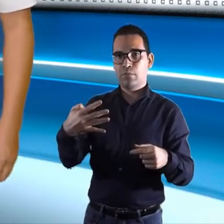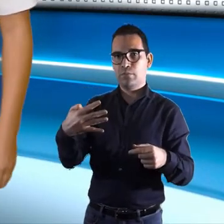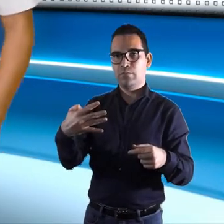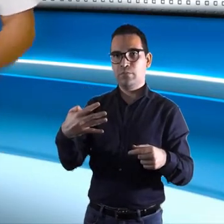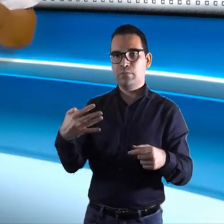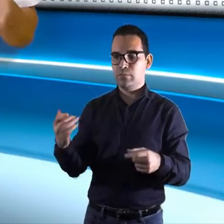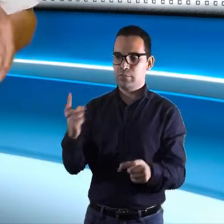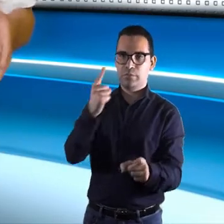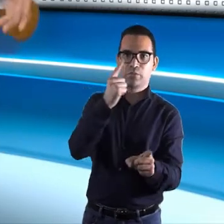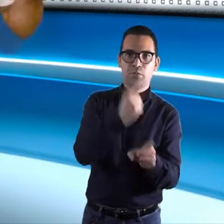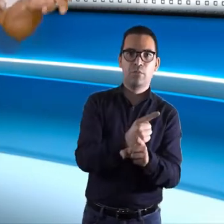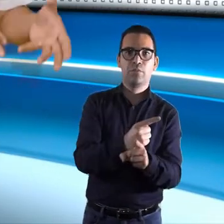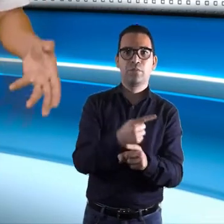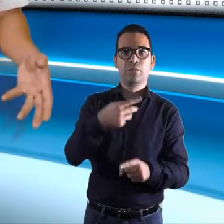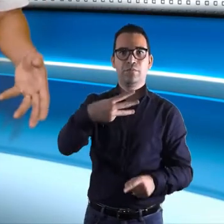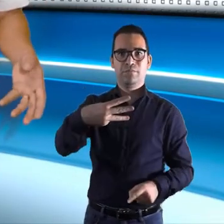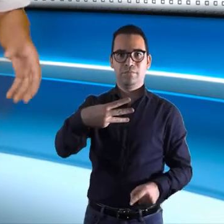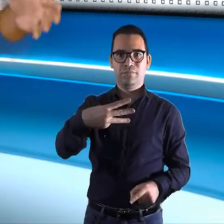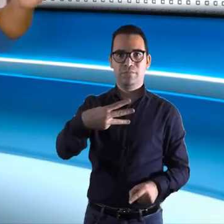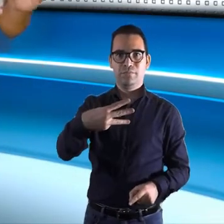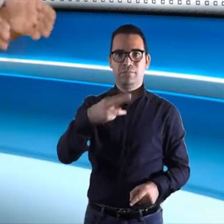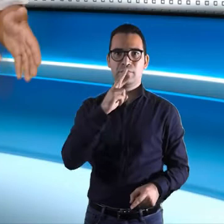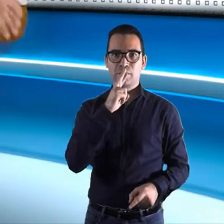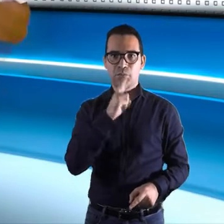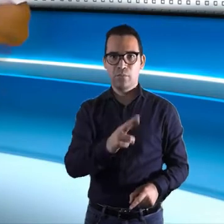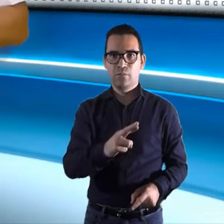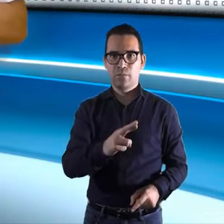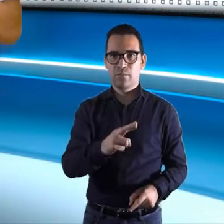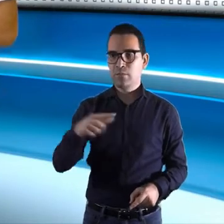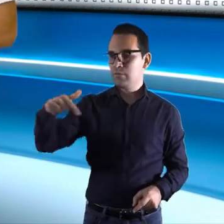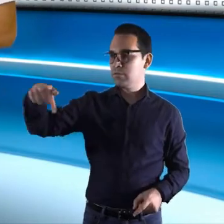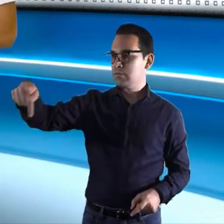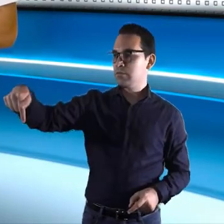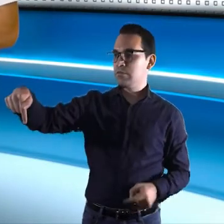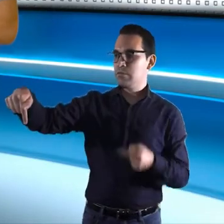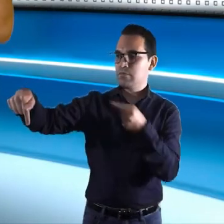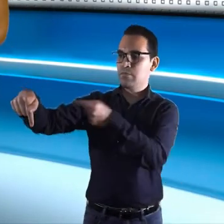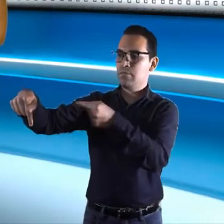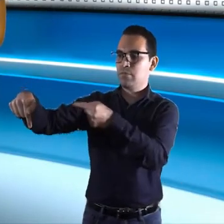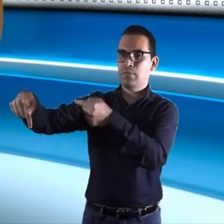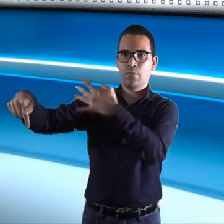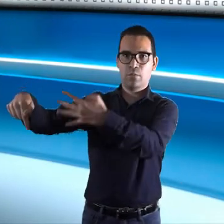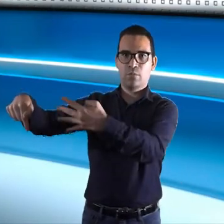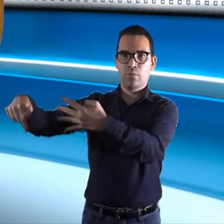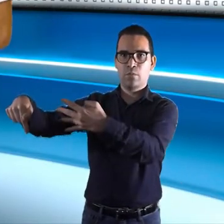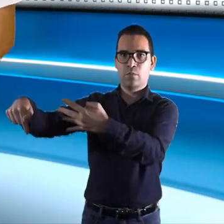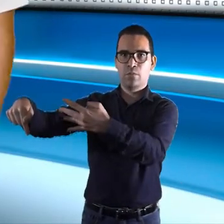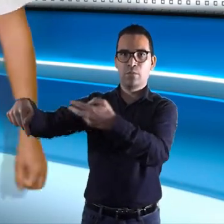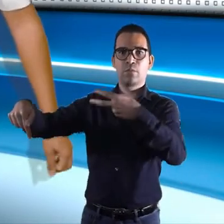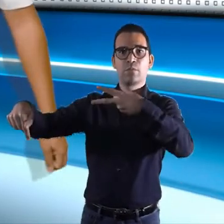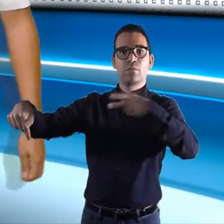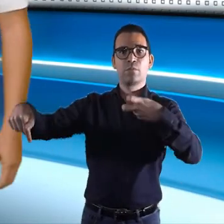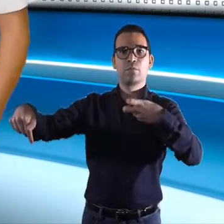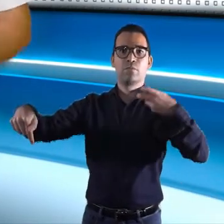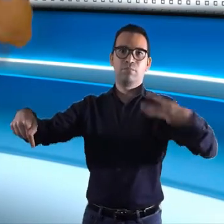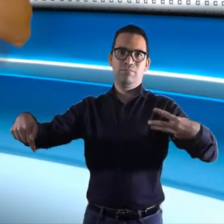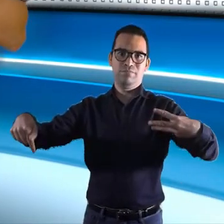3. Então, por isso, na reta numérica, 7 menos 4 é igual a